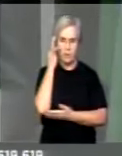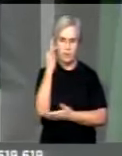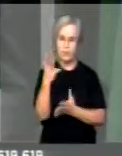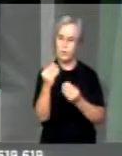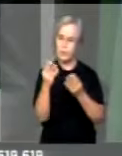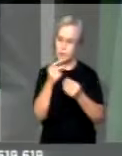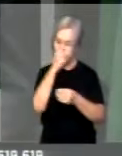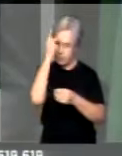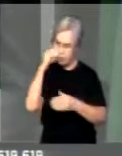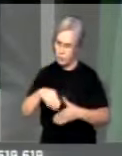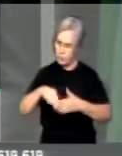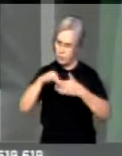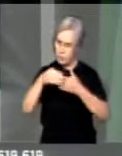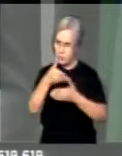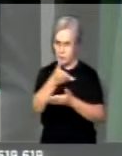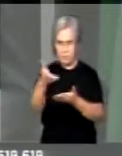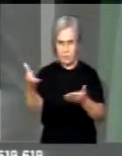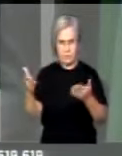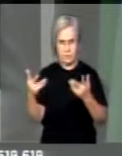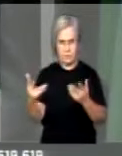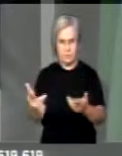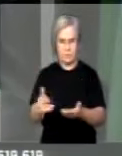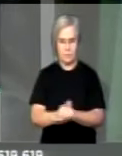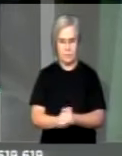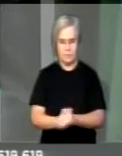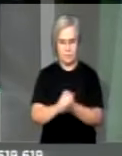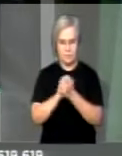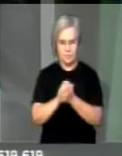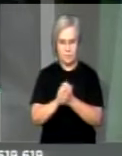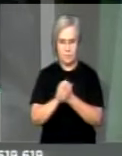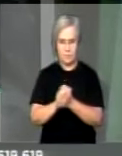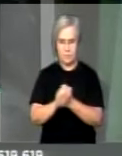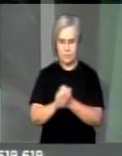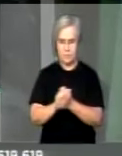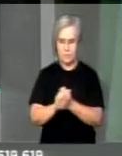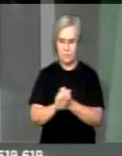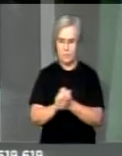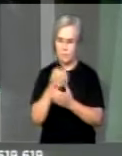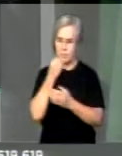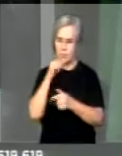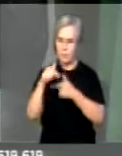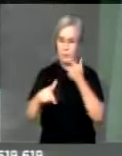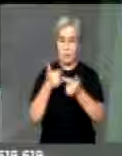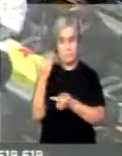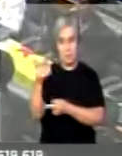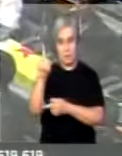no presente e no nosso futuro recente. Um abraço, que Deus abençoe todos vocês.